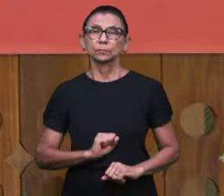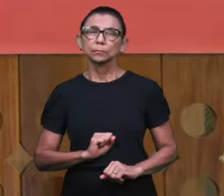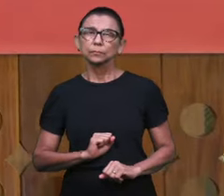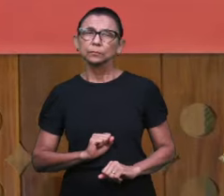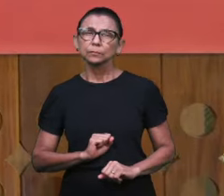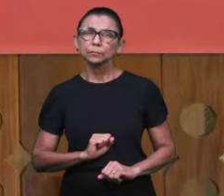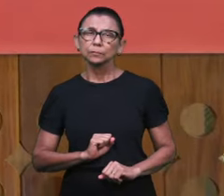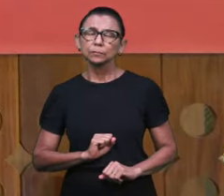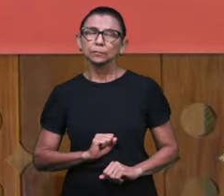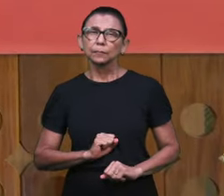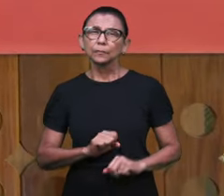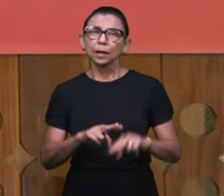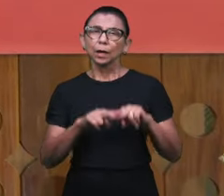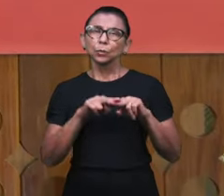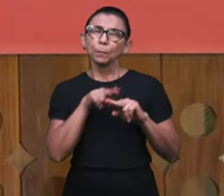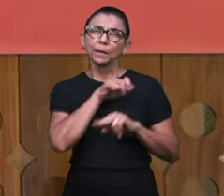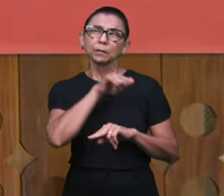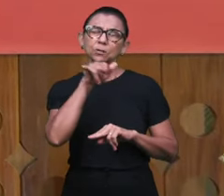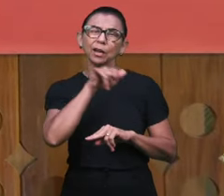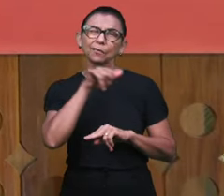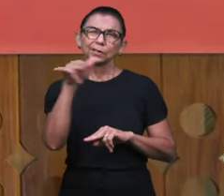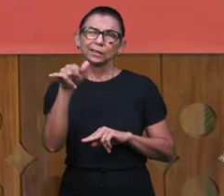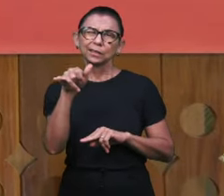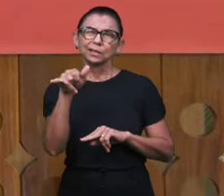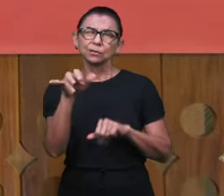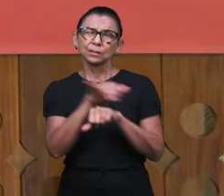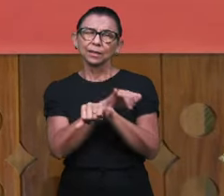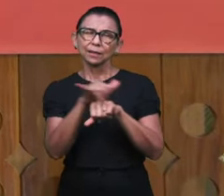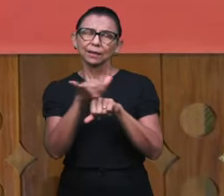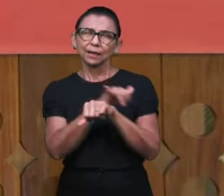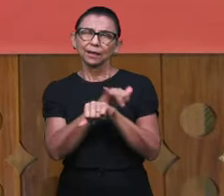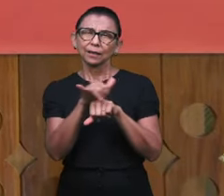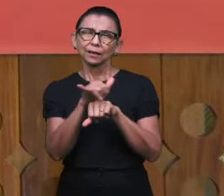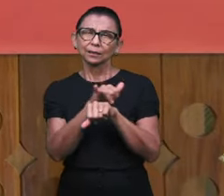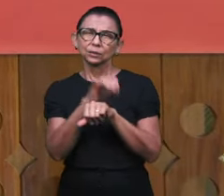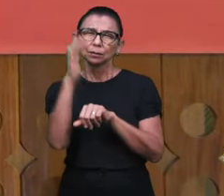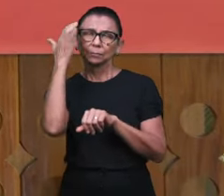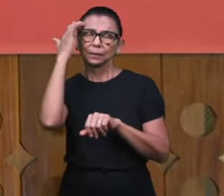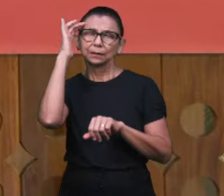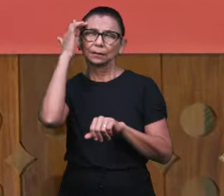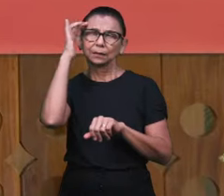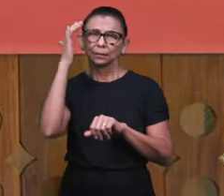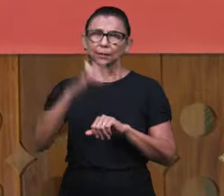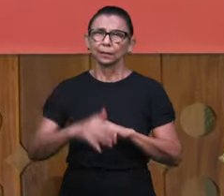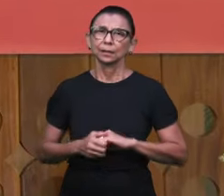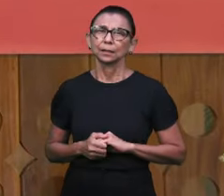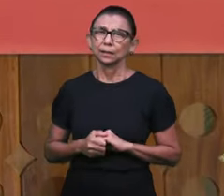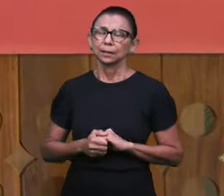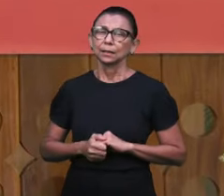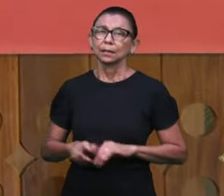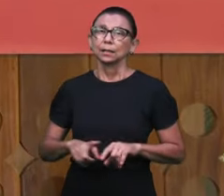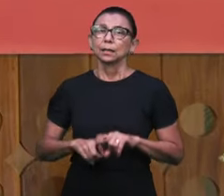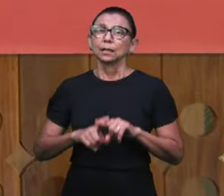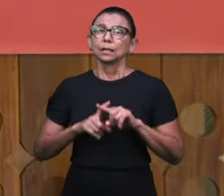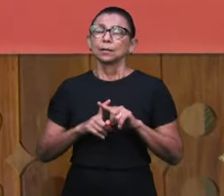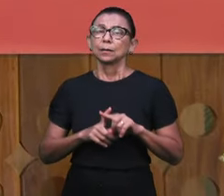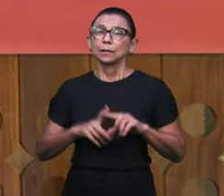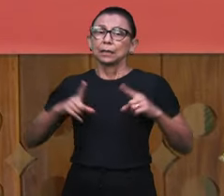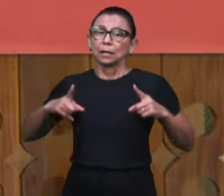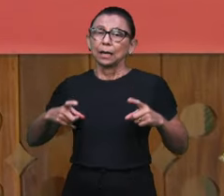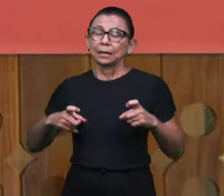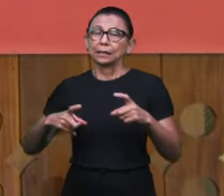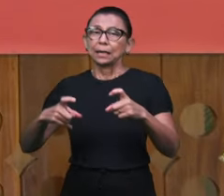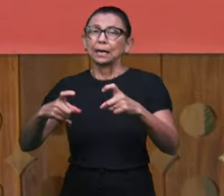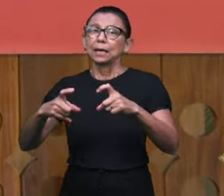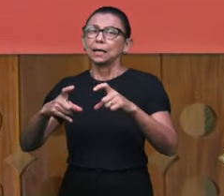espiritualmente estar nas guerras. Está dando para entender? Então a batalha era do Senhor, por isso os